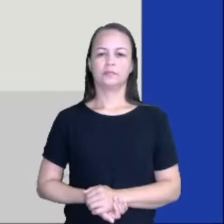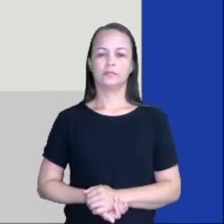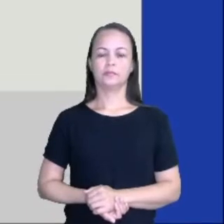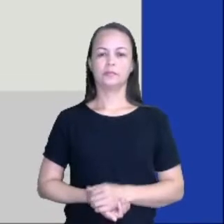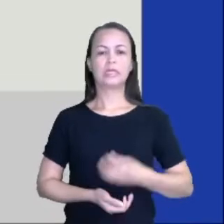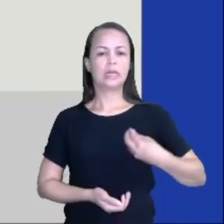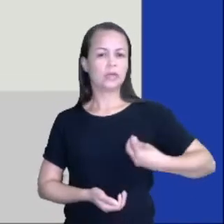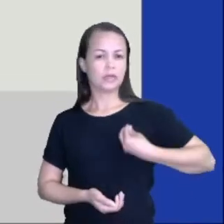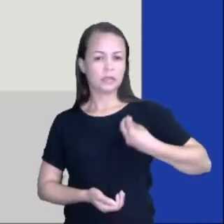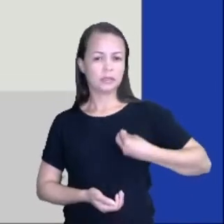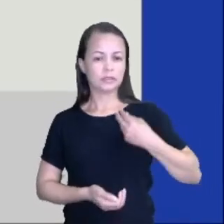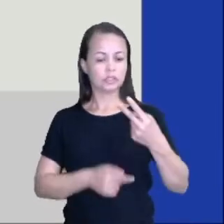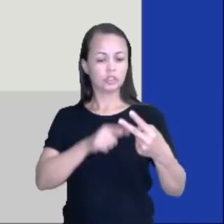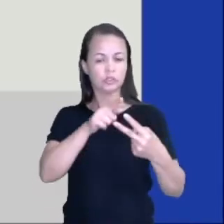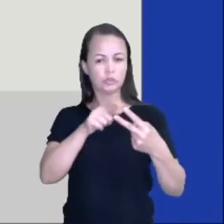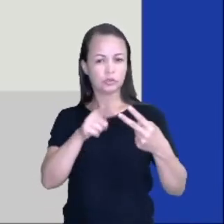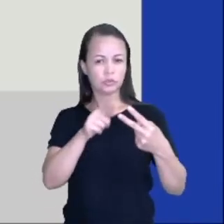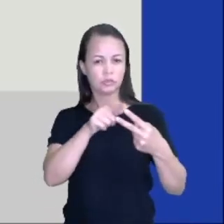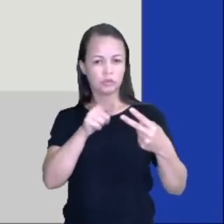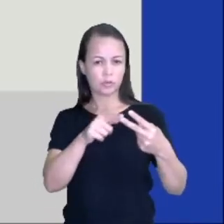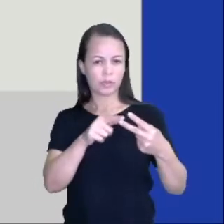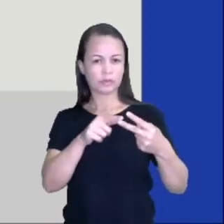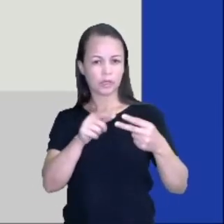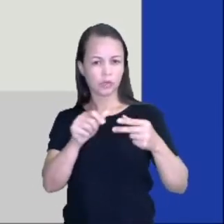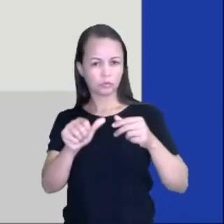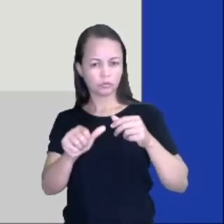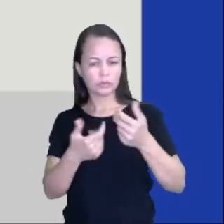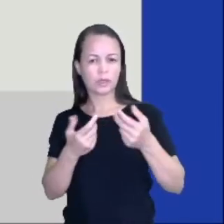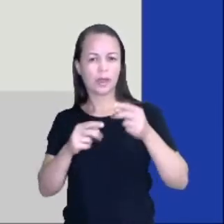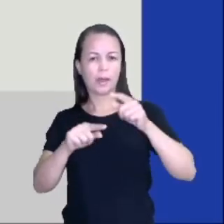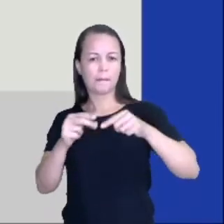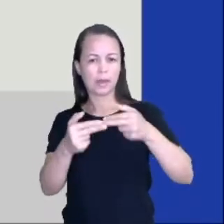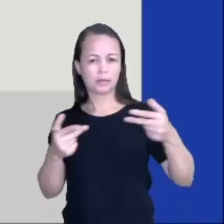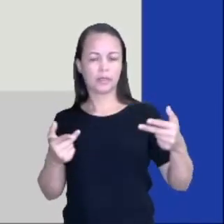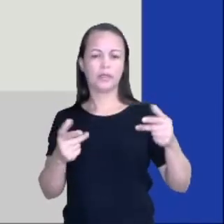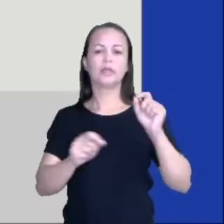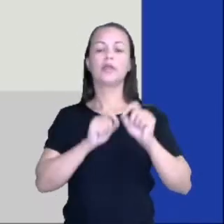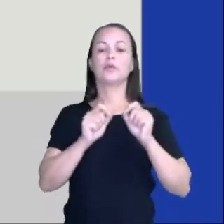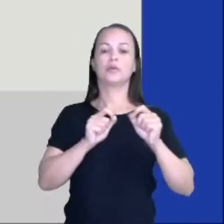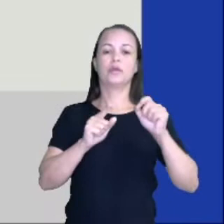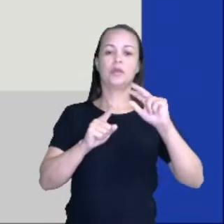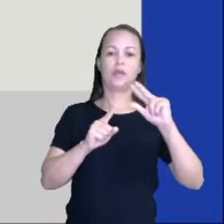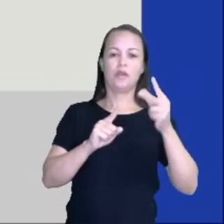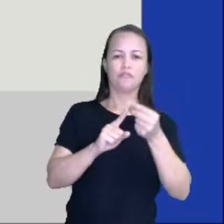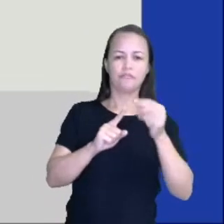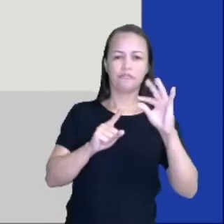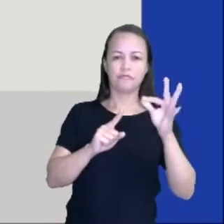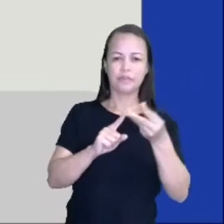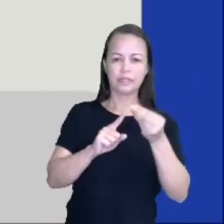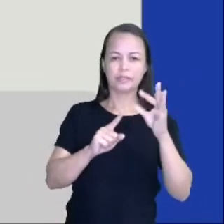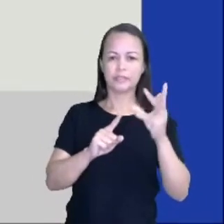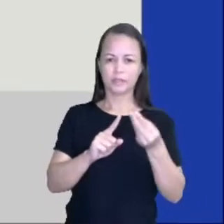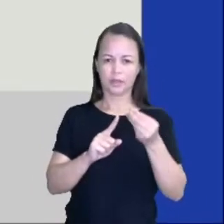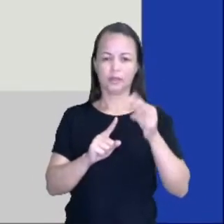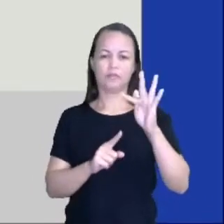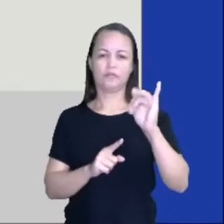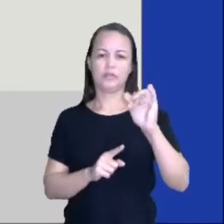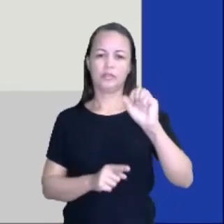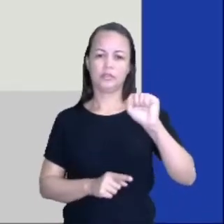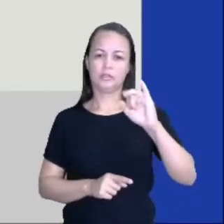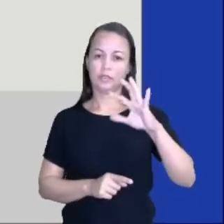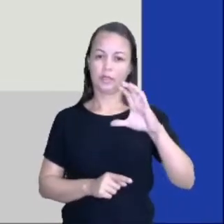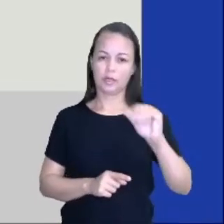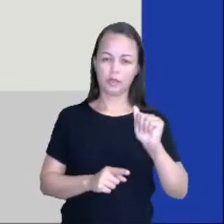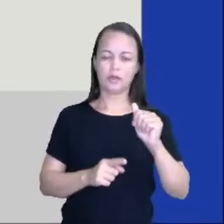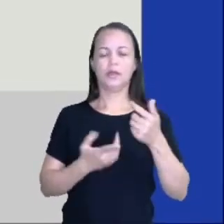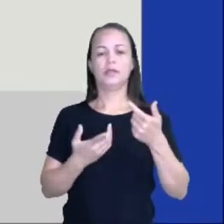Existem duas transformações da matéria, a física e a química. E nós vamos falar